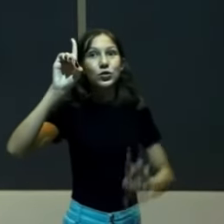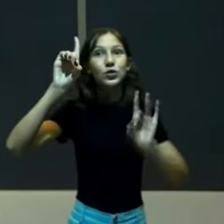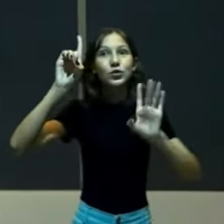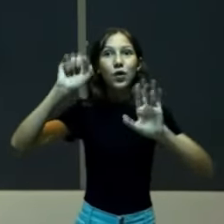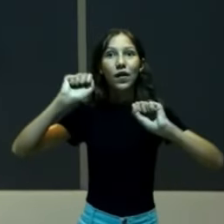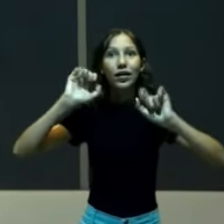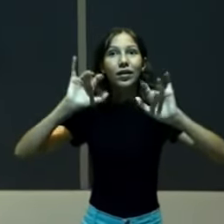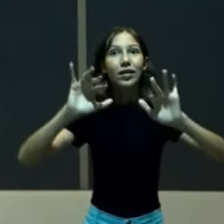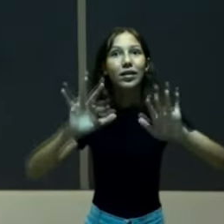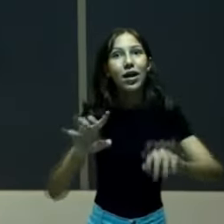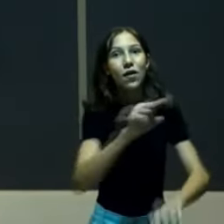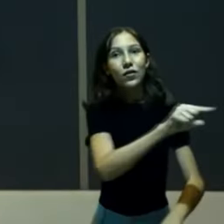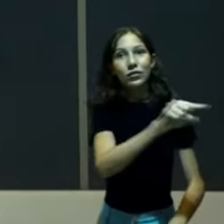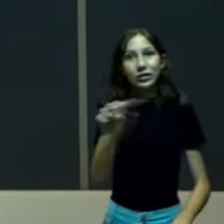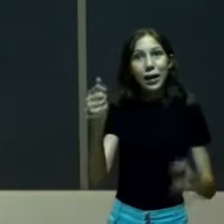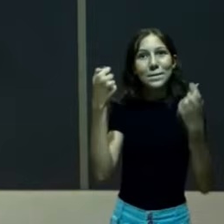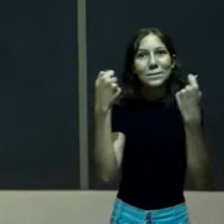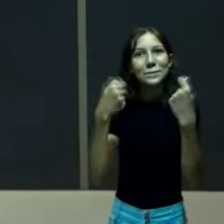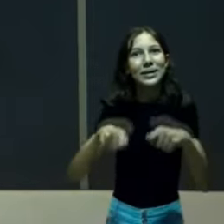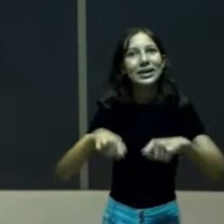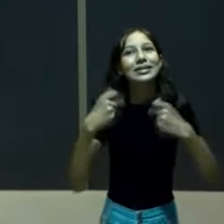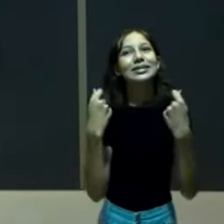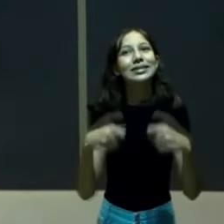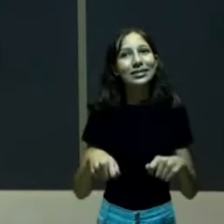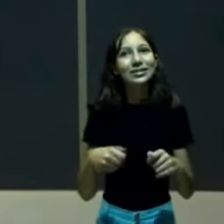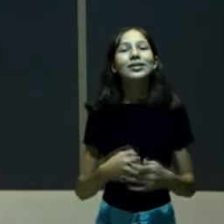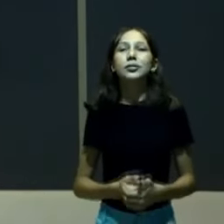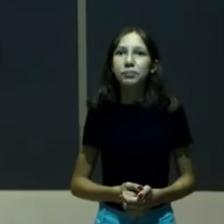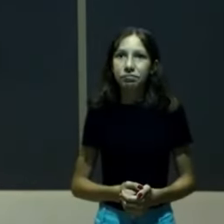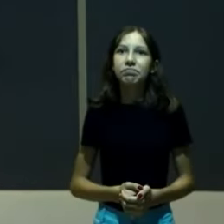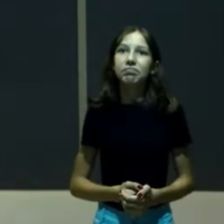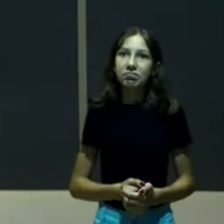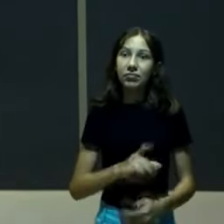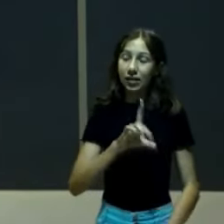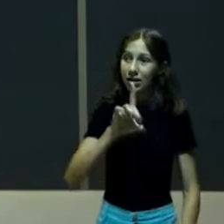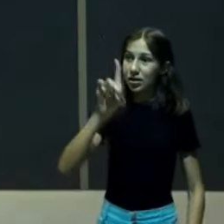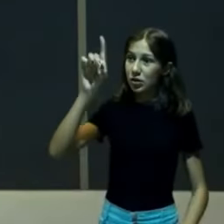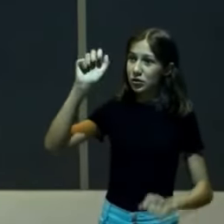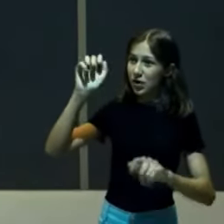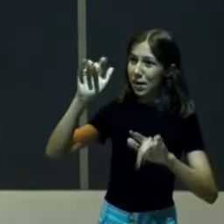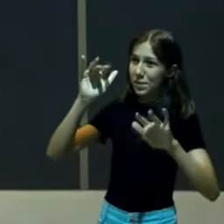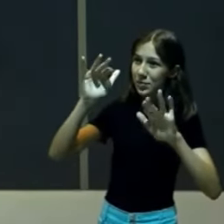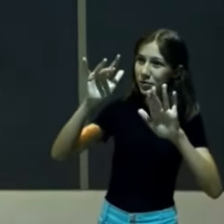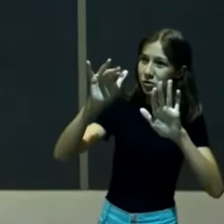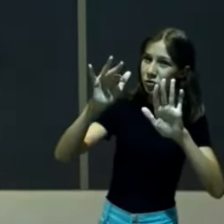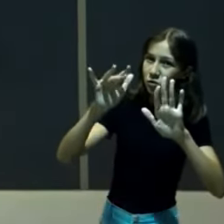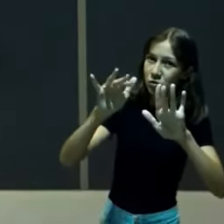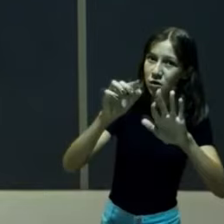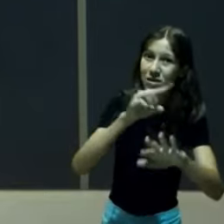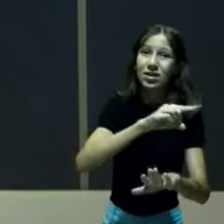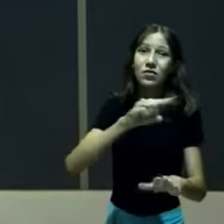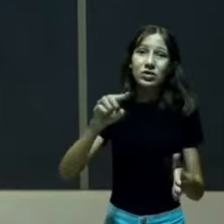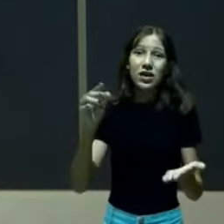dar tudo aquilo que lhe falta. Deus vai completar você naquilo que você é